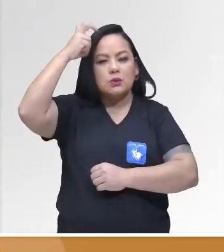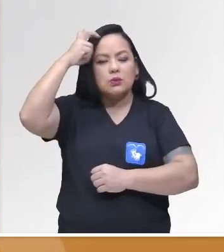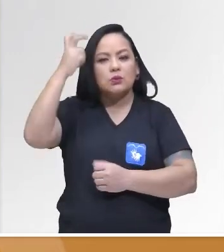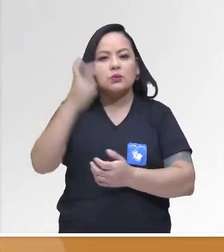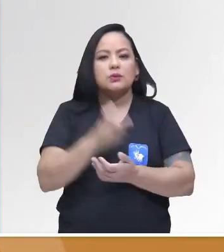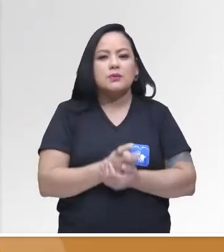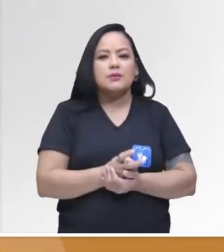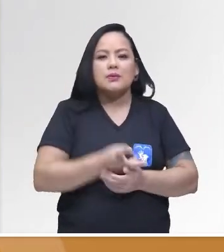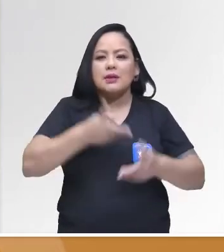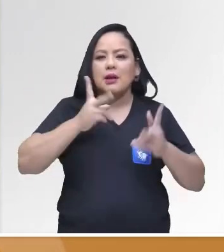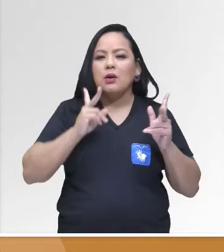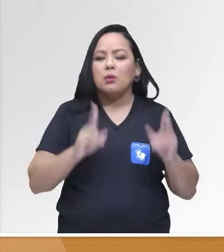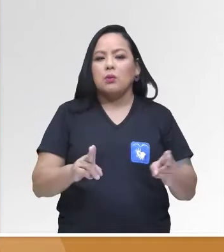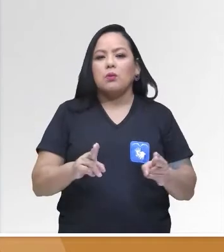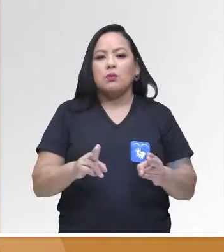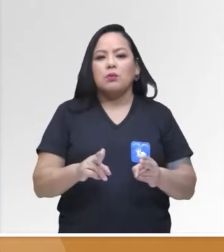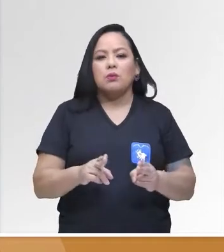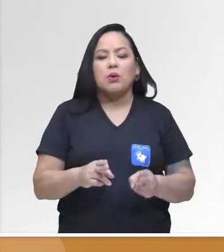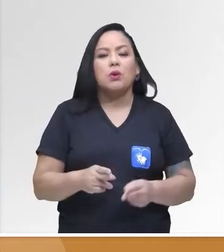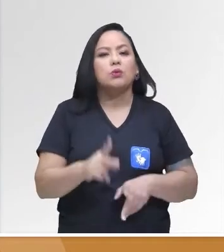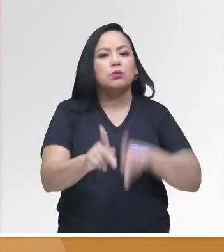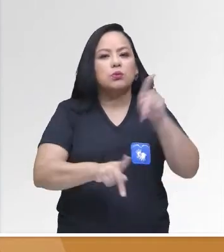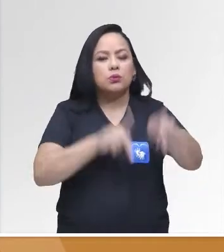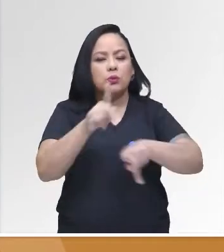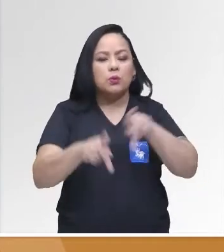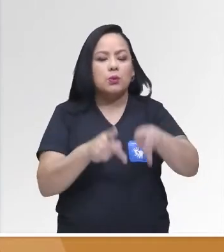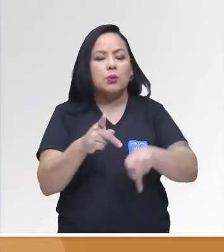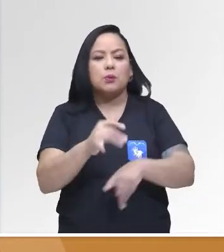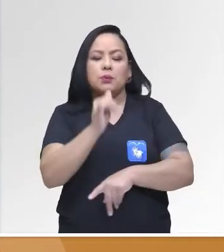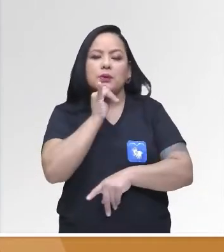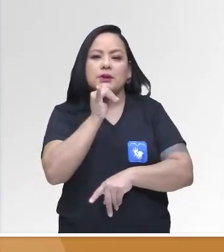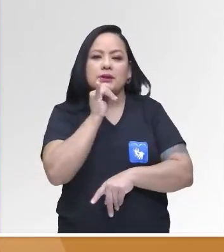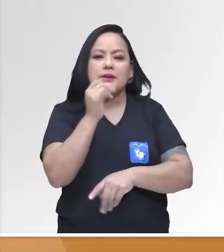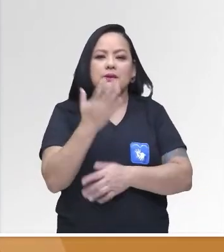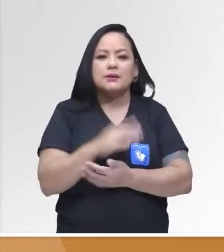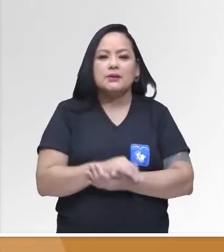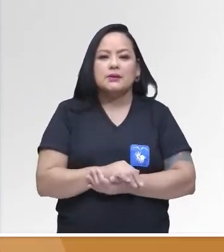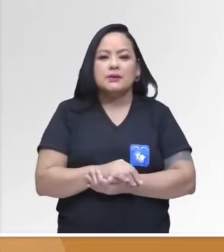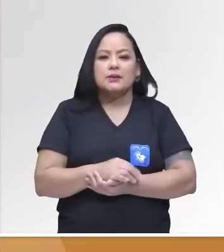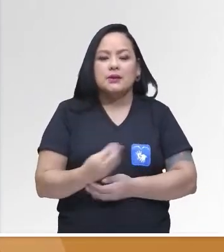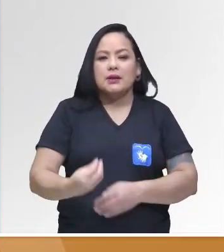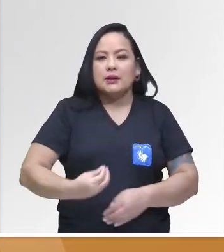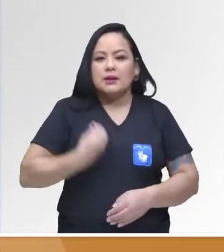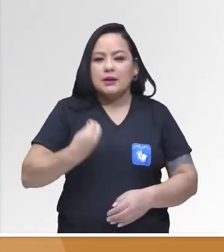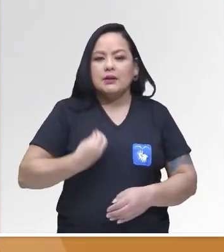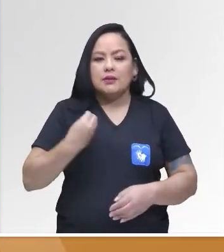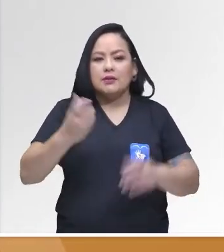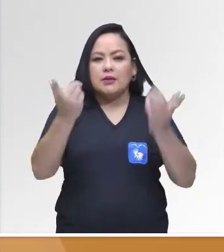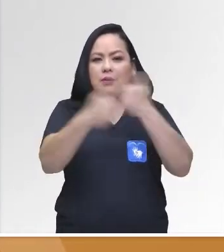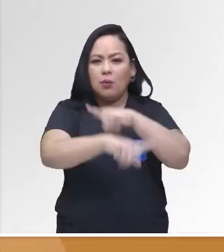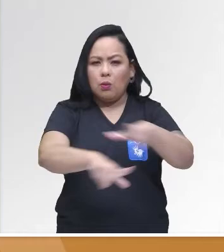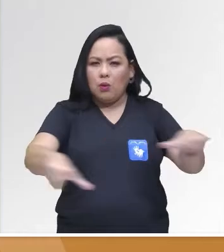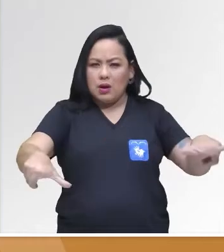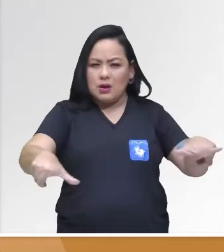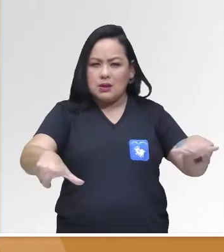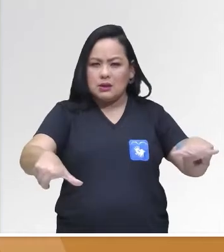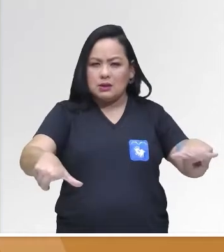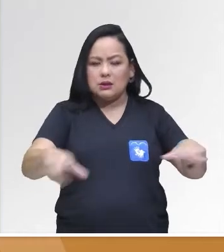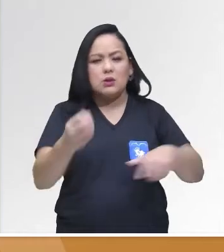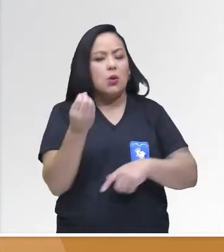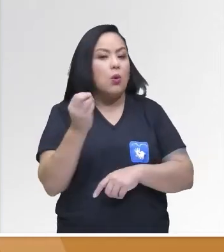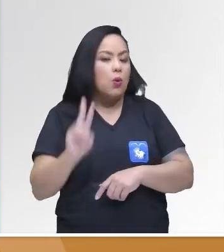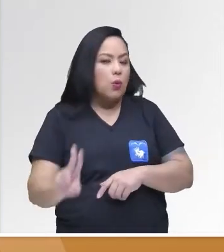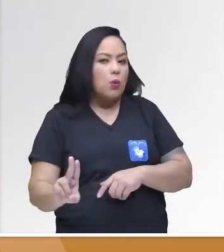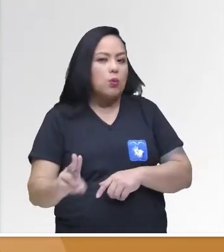são os mesmos daquele povo que, por exemplo, vive em um deserto ou